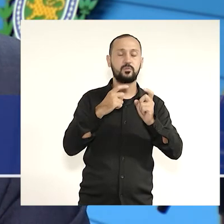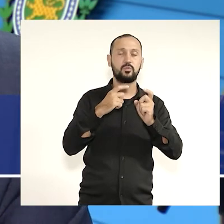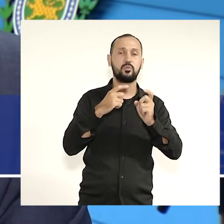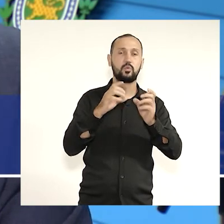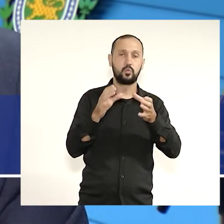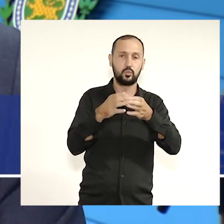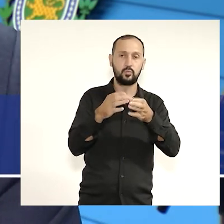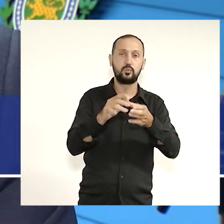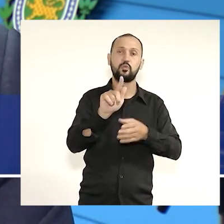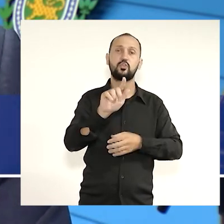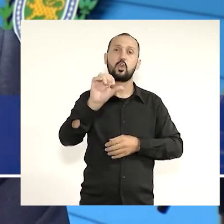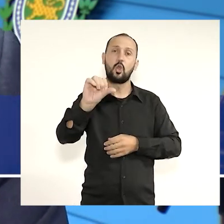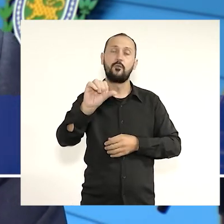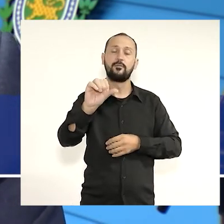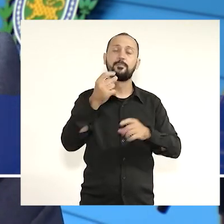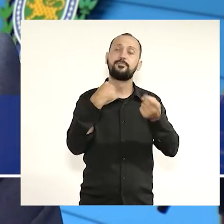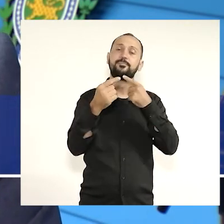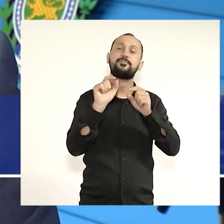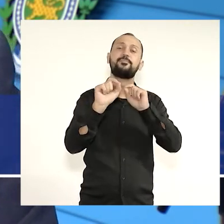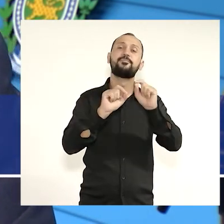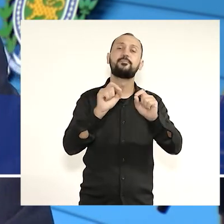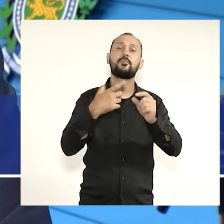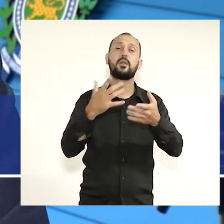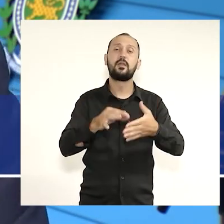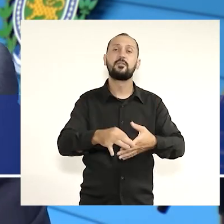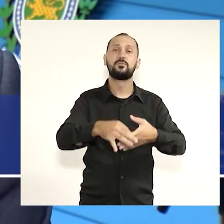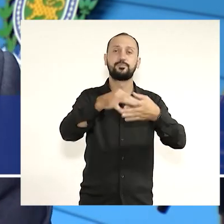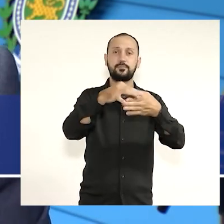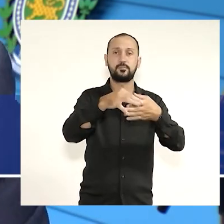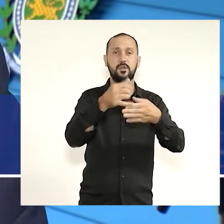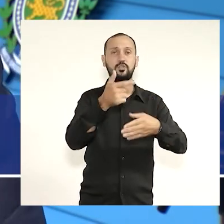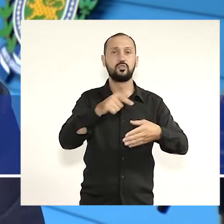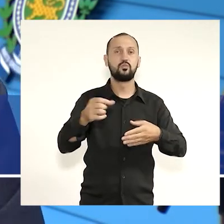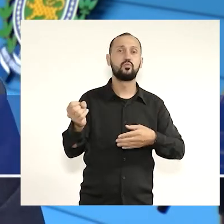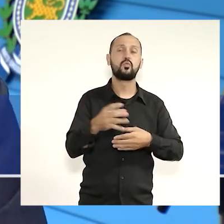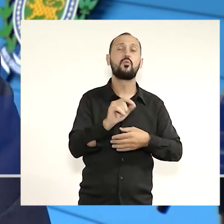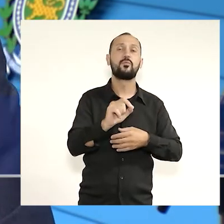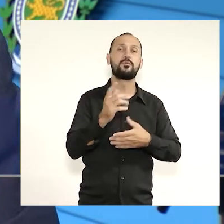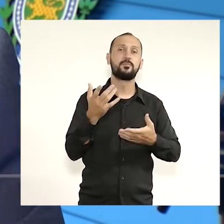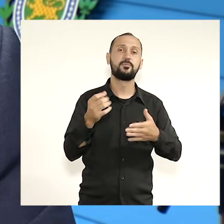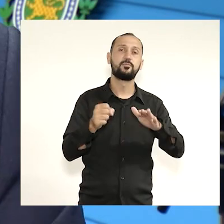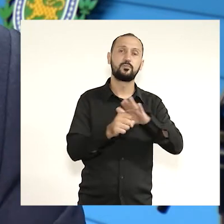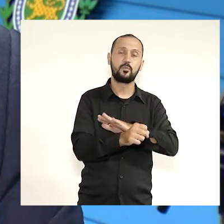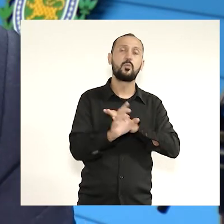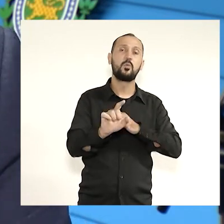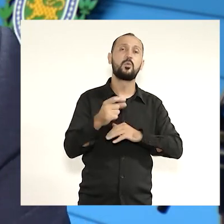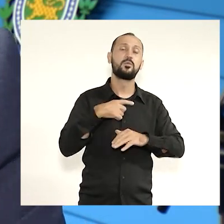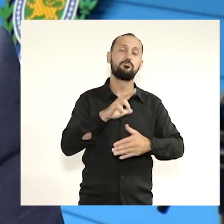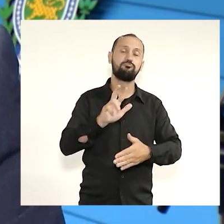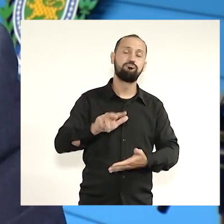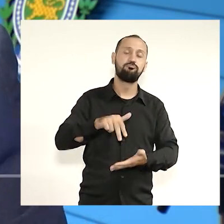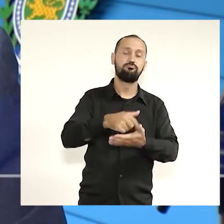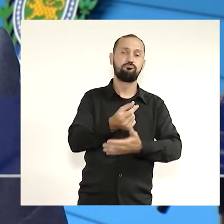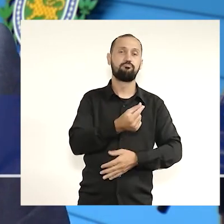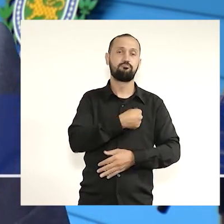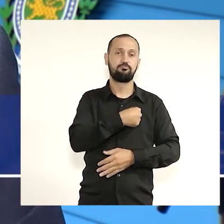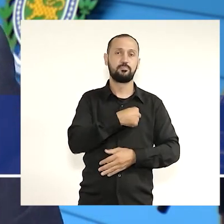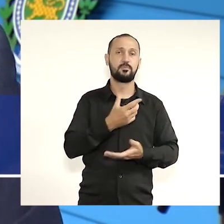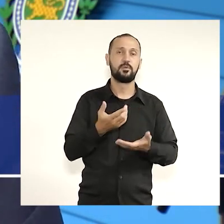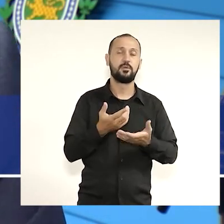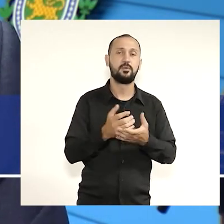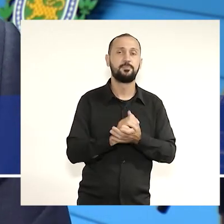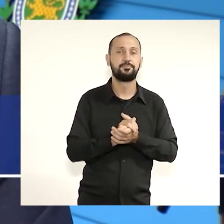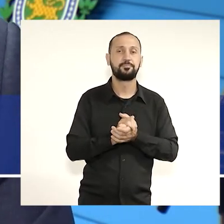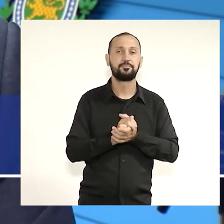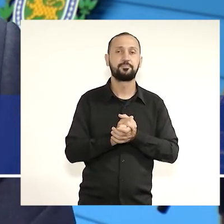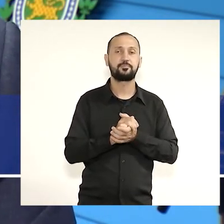do G9, para definirmos o líder, novamente será escolhido o líder. Hoje eu ocupo essa posição,